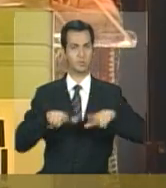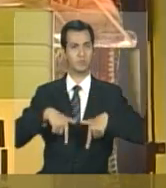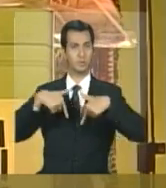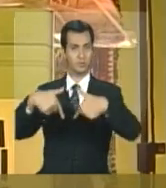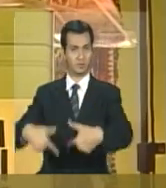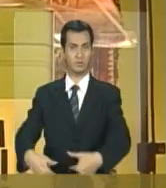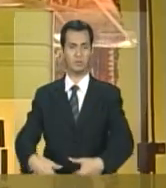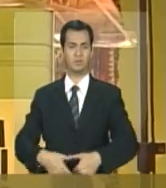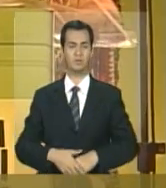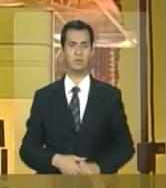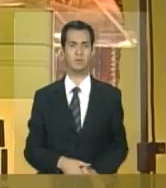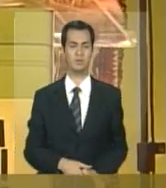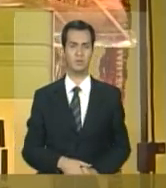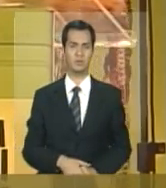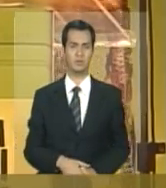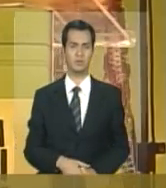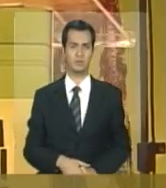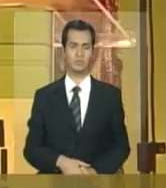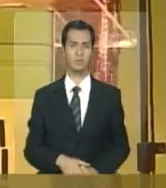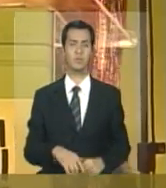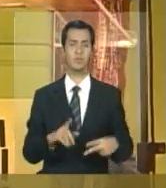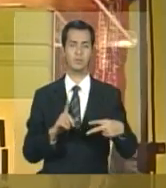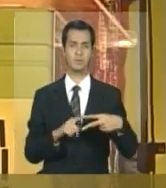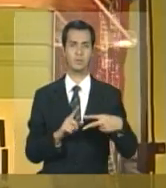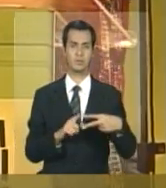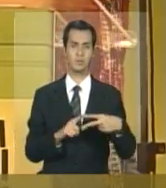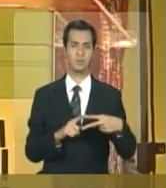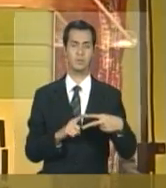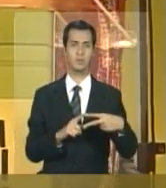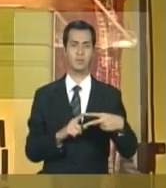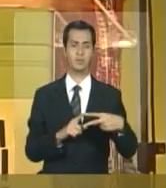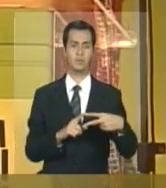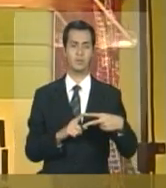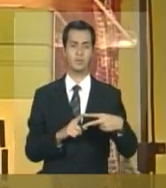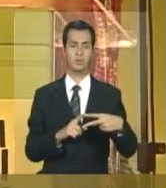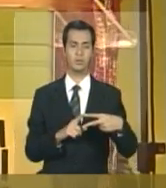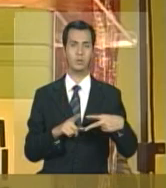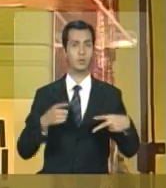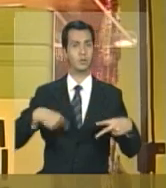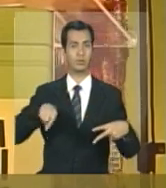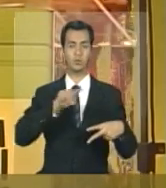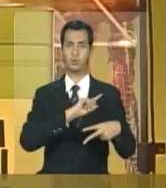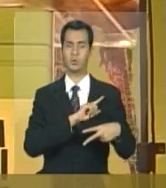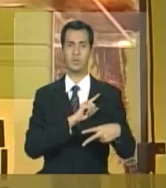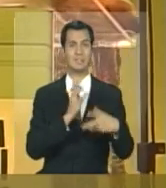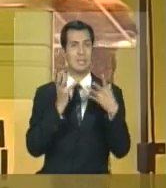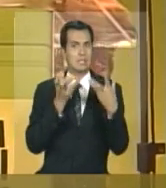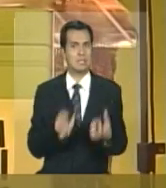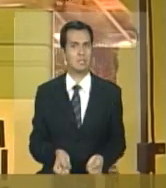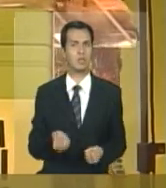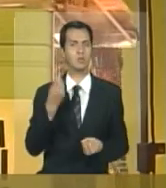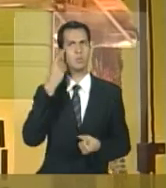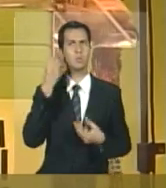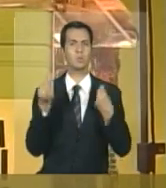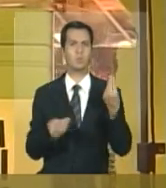estão colocados para nós. Primeiro, presidenta Dilma, nós não vamos aceitar termos